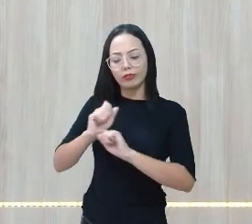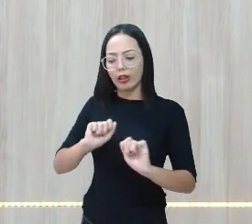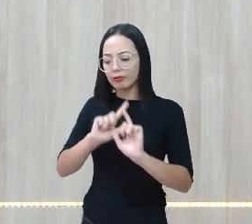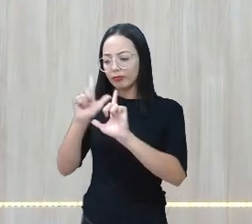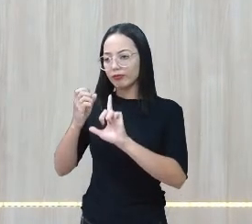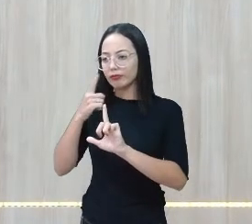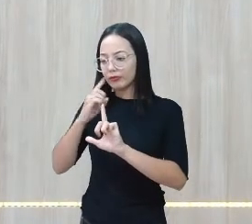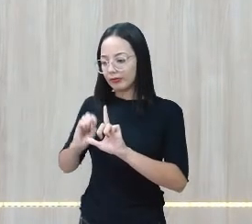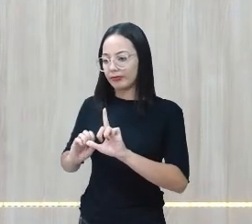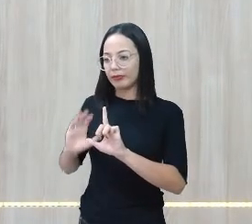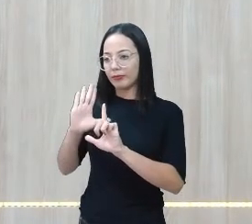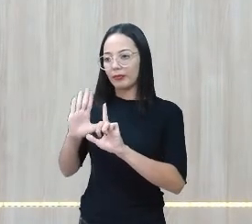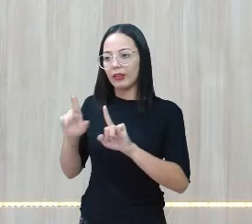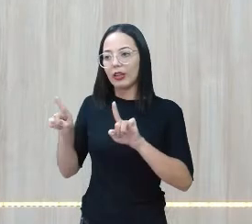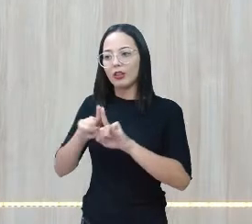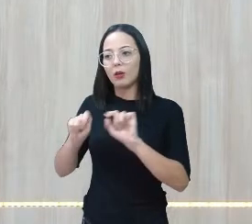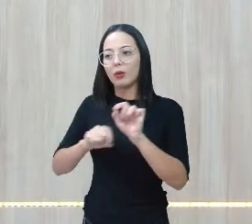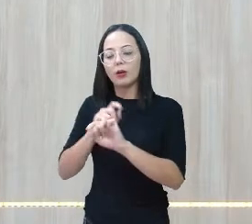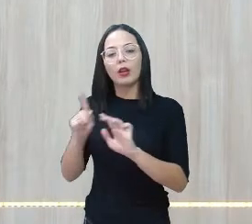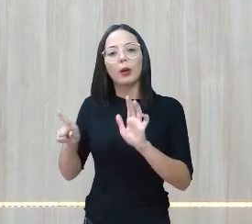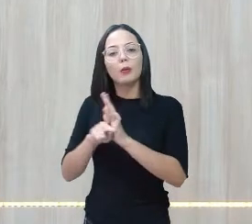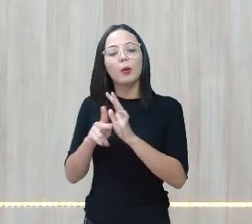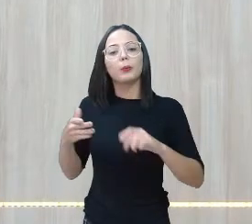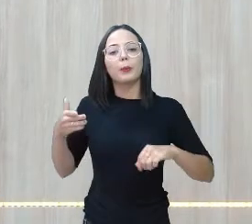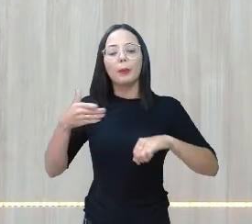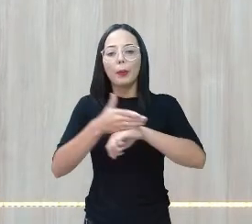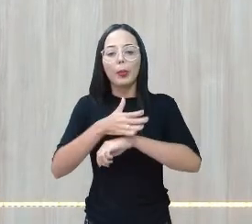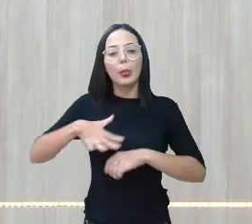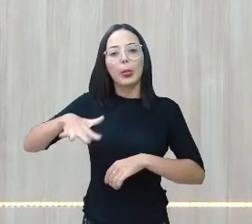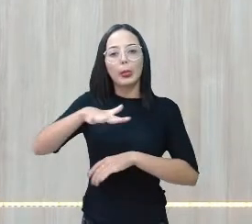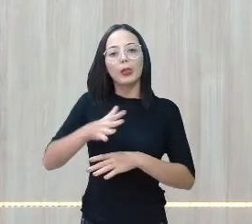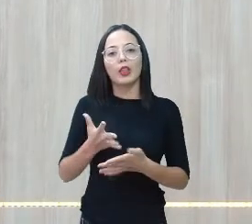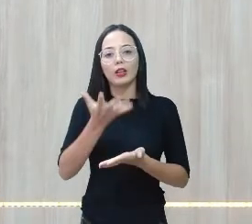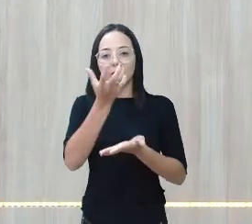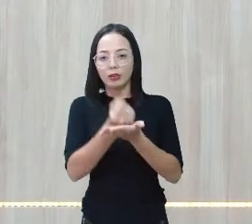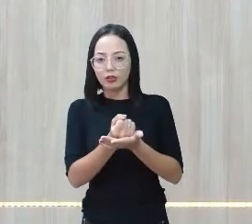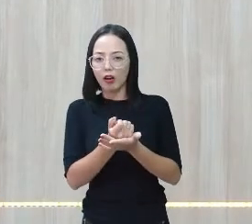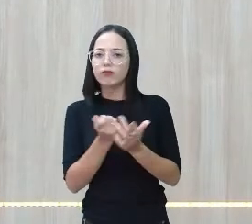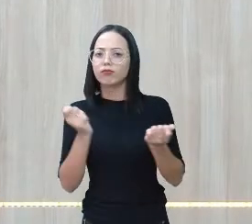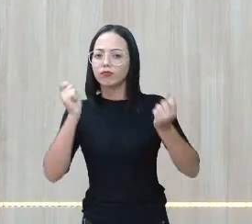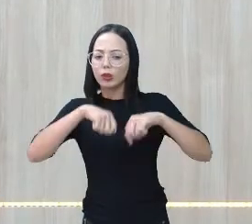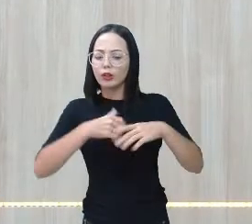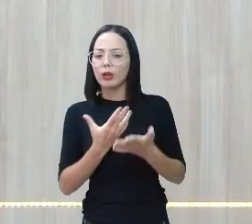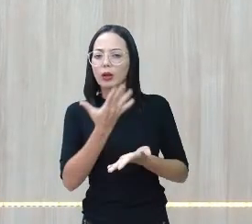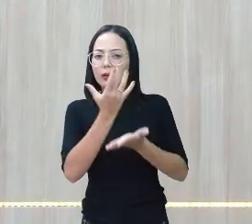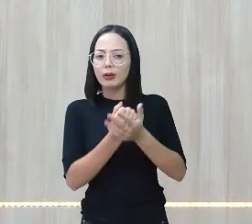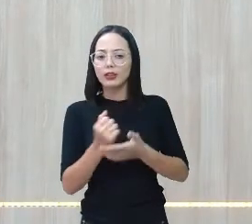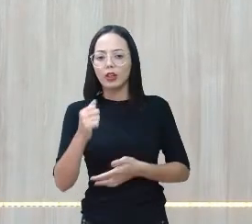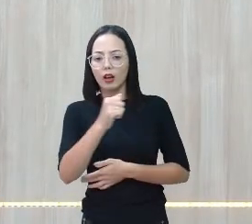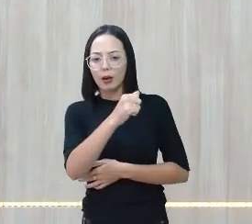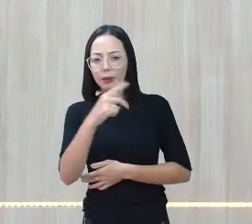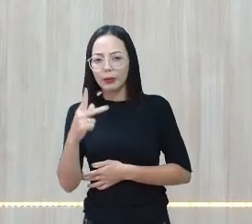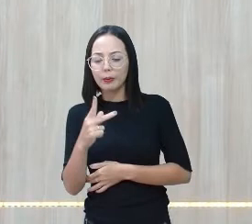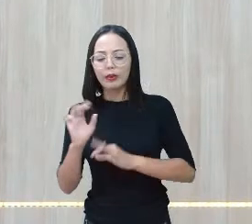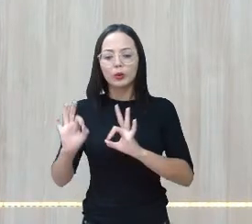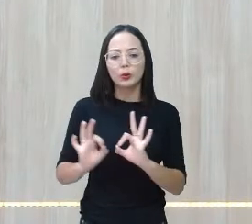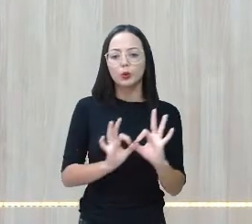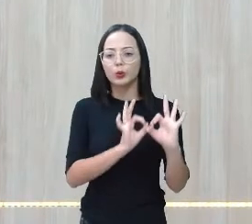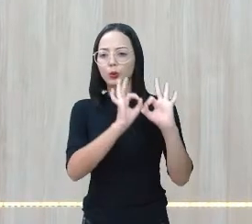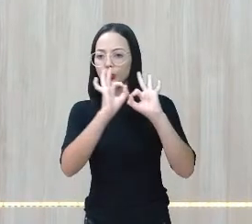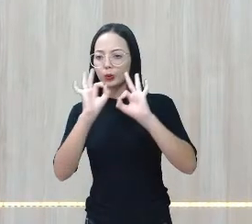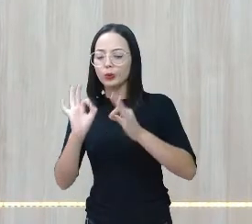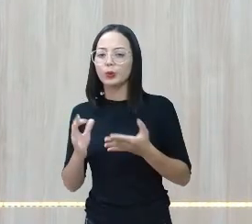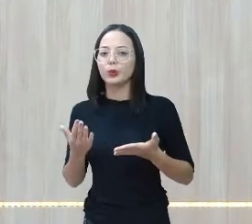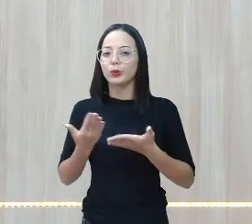para essa tela e ele vai te transferir para a área de download, onde você pode baixar o aplicativo, fazer login, assistir as nossas